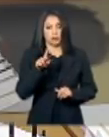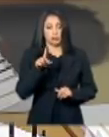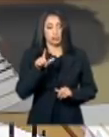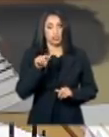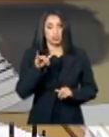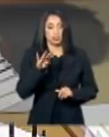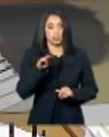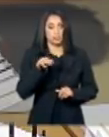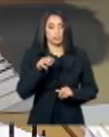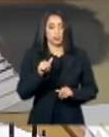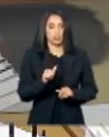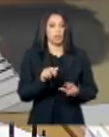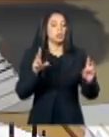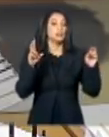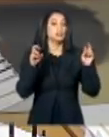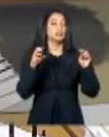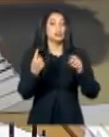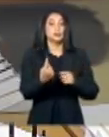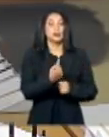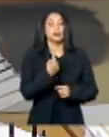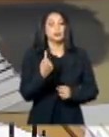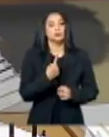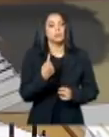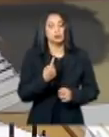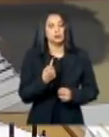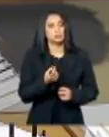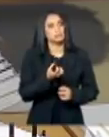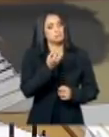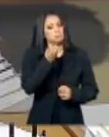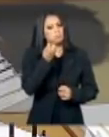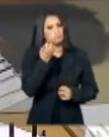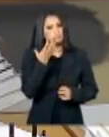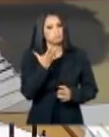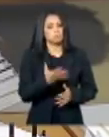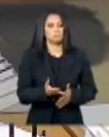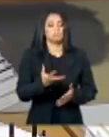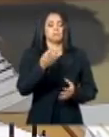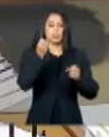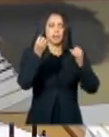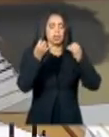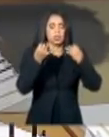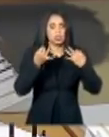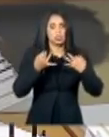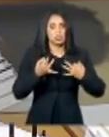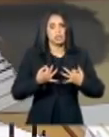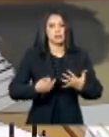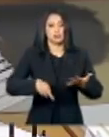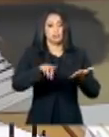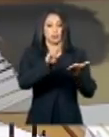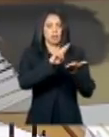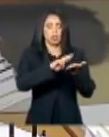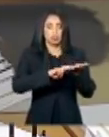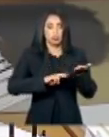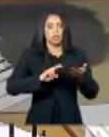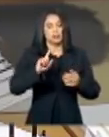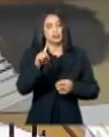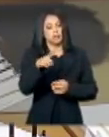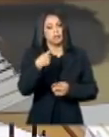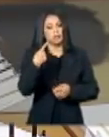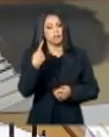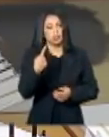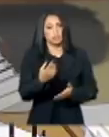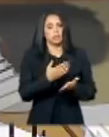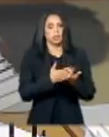muito bem retratado no relatório a após o intróito se